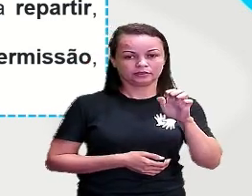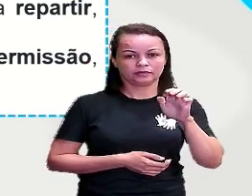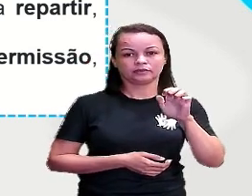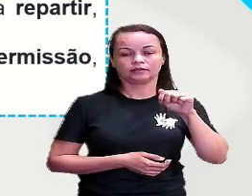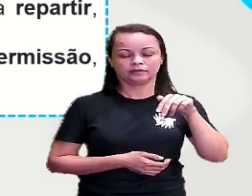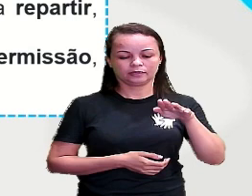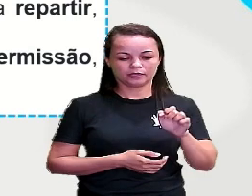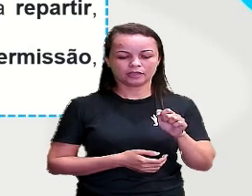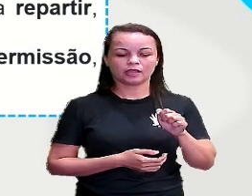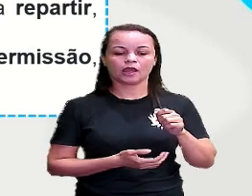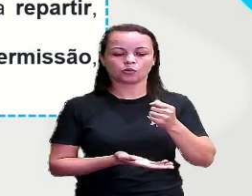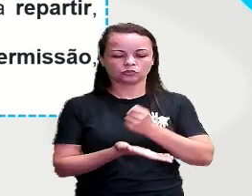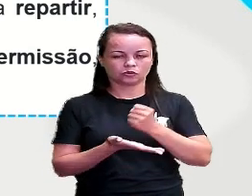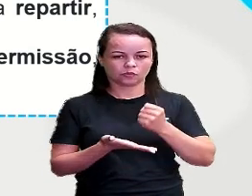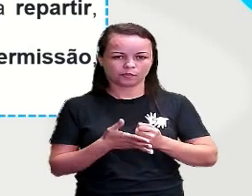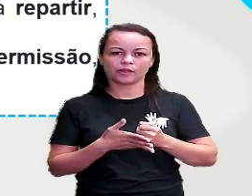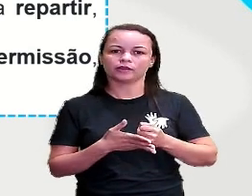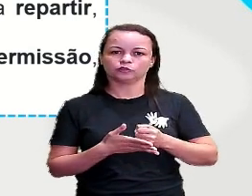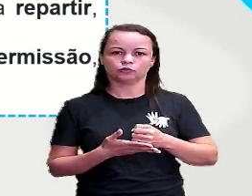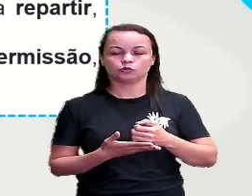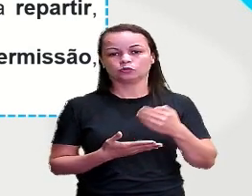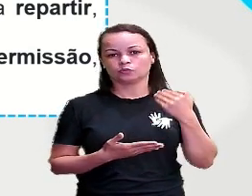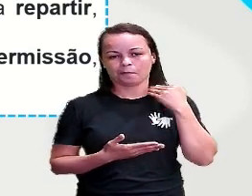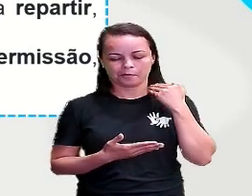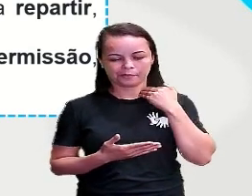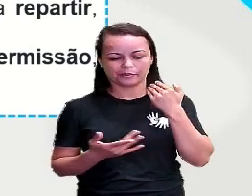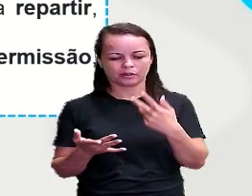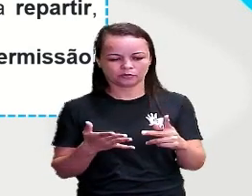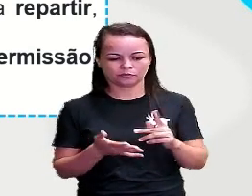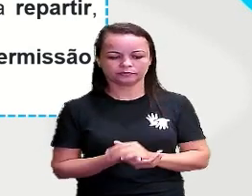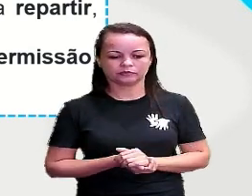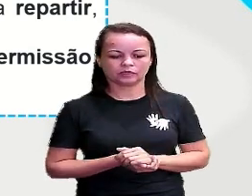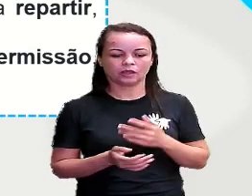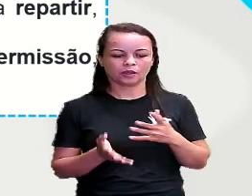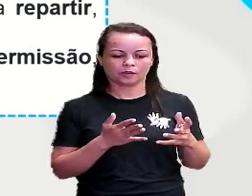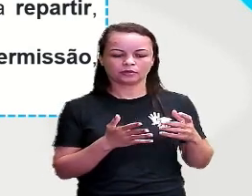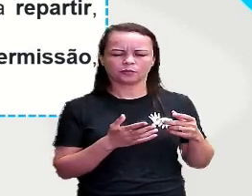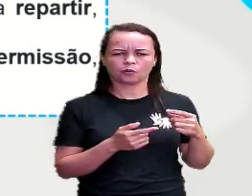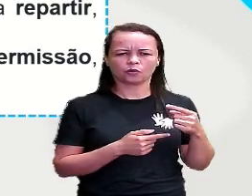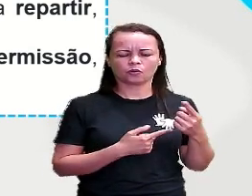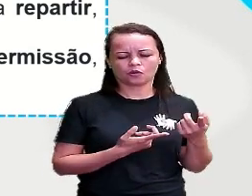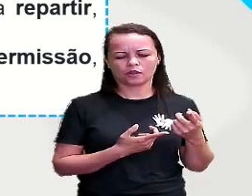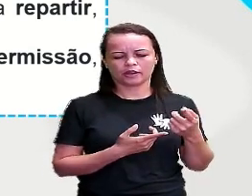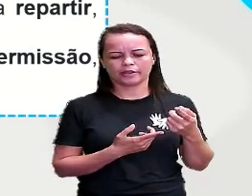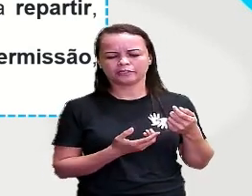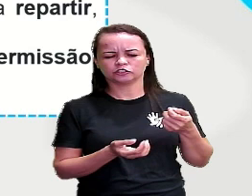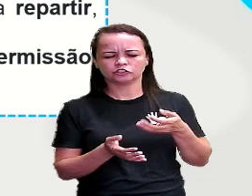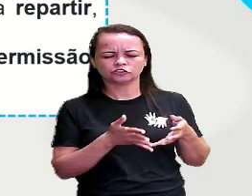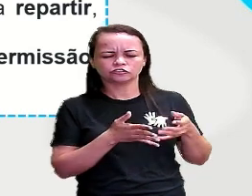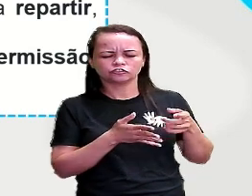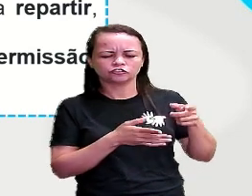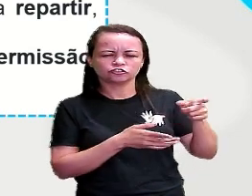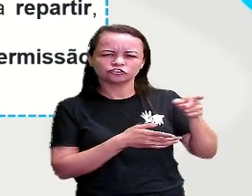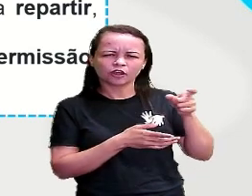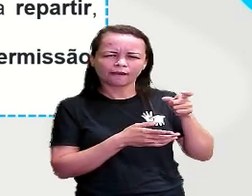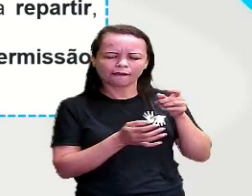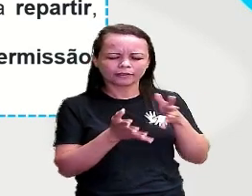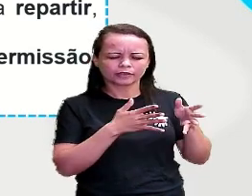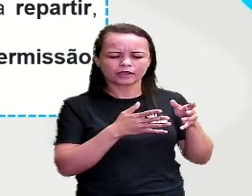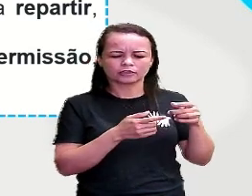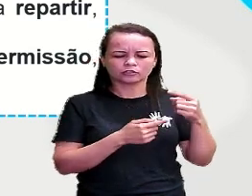documento bancário. E quando eu digo, ó, pôr em xeque, eu estou querendo dizer pôr em dúvida o valor, o mérito, a